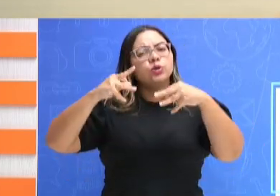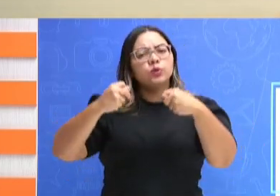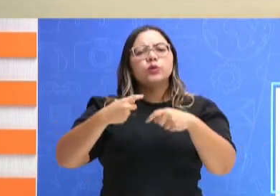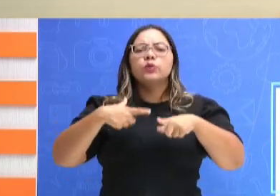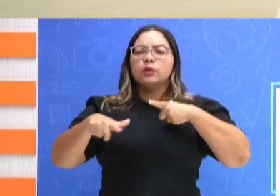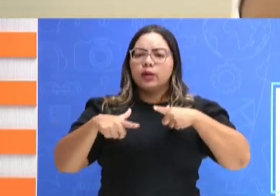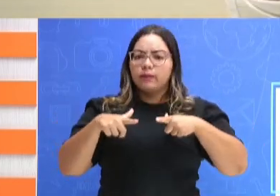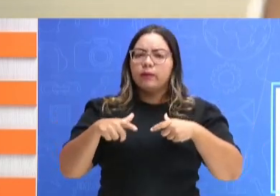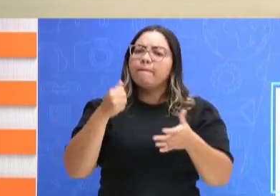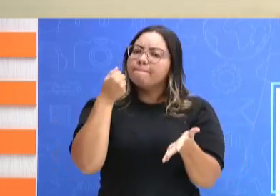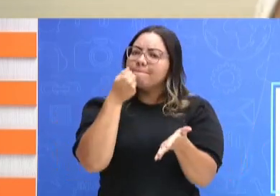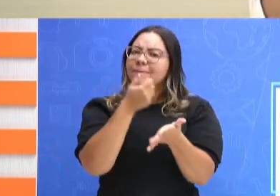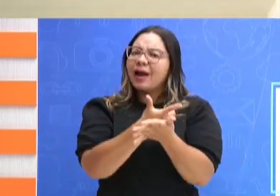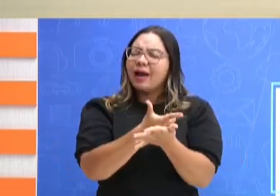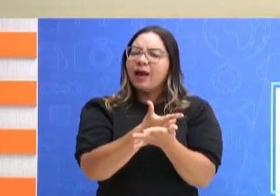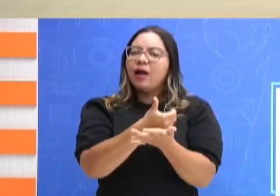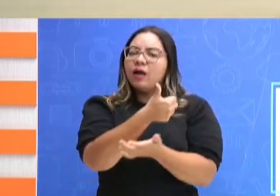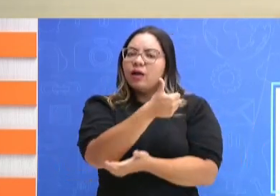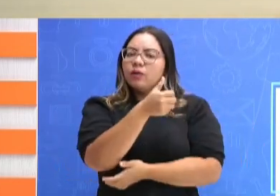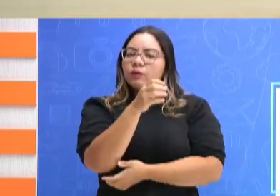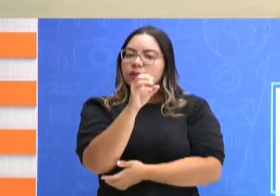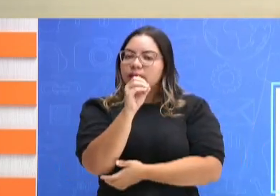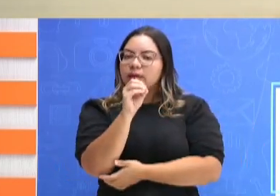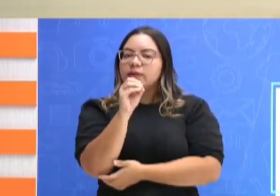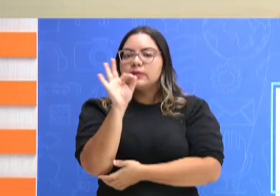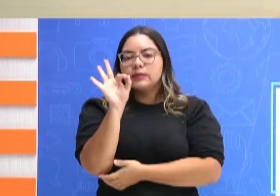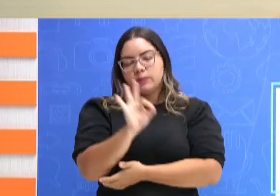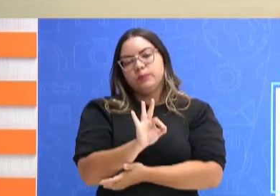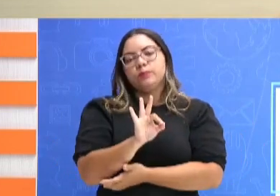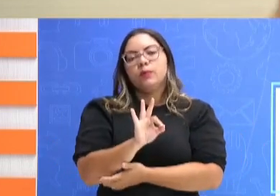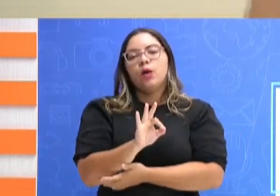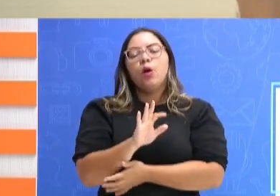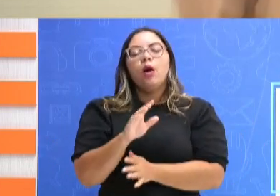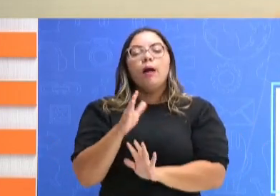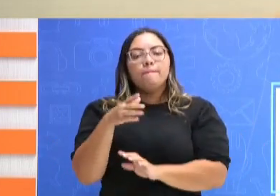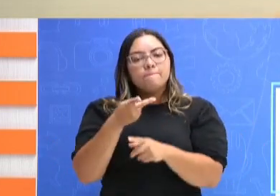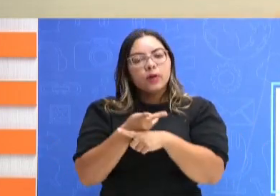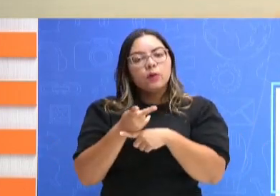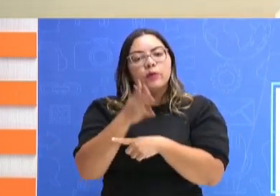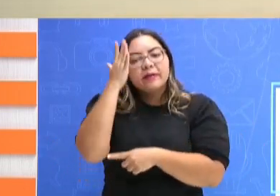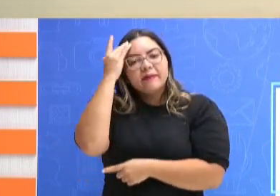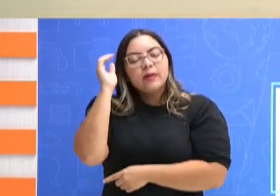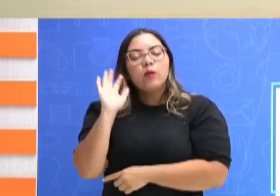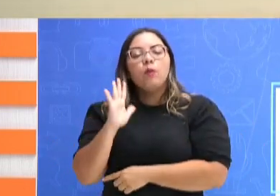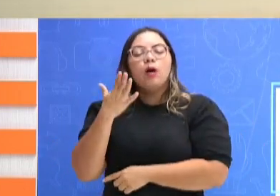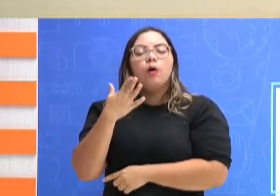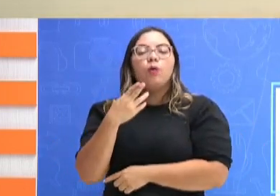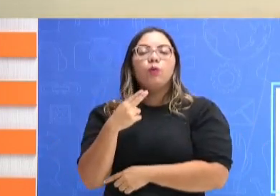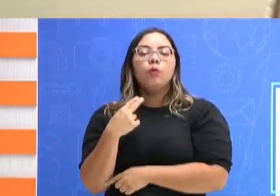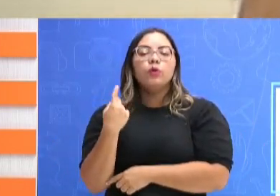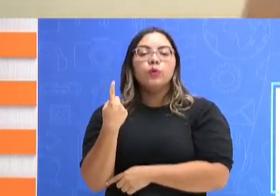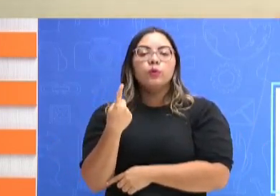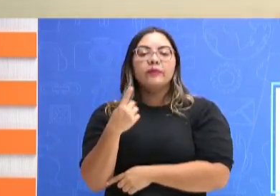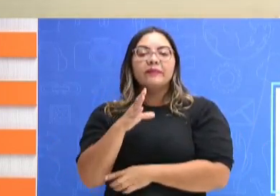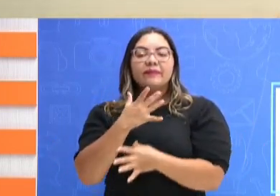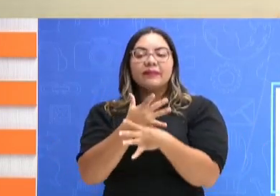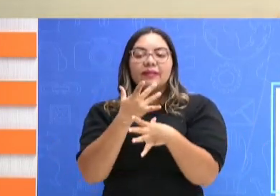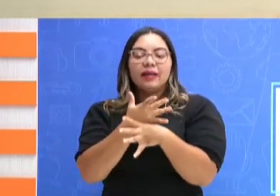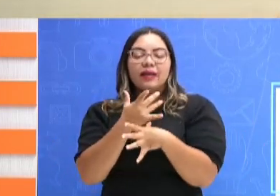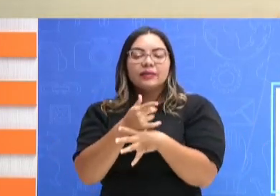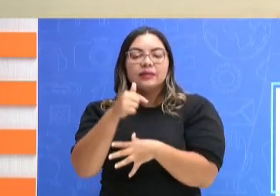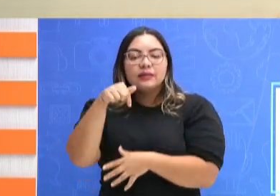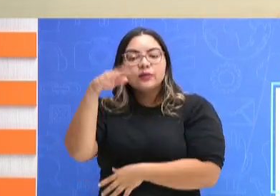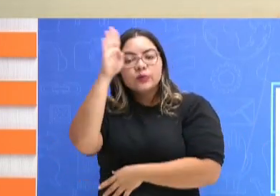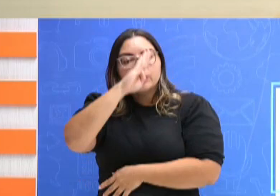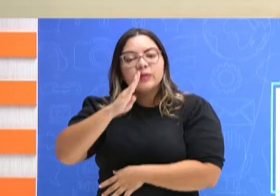Procure saber qual a única cidade no Brasil que antecipa o salário de maio e paga o salário 13º